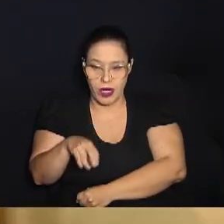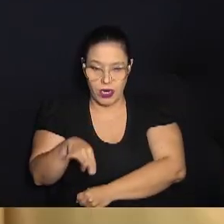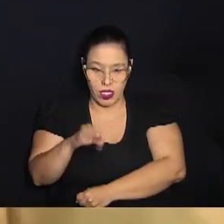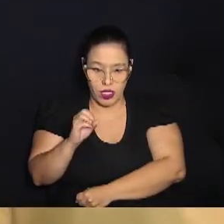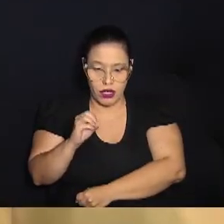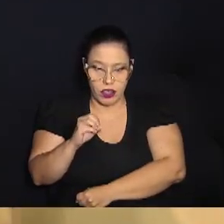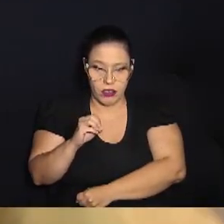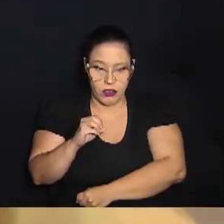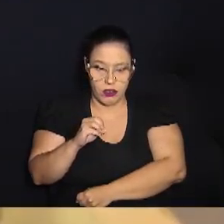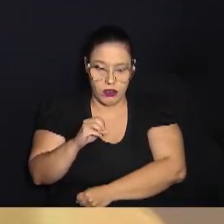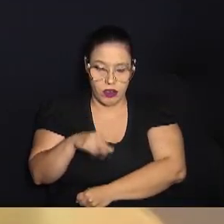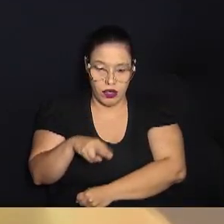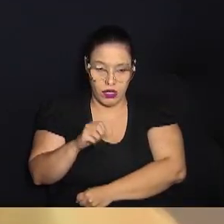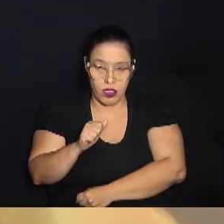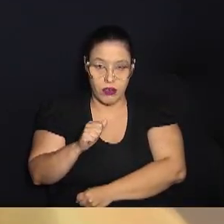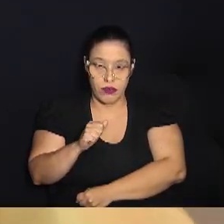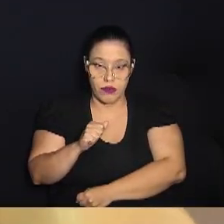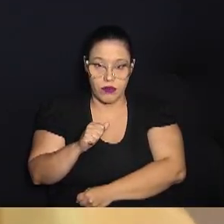curcumina, coenzima Q10,